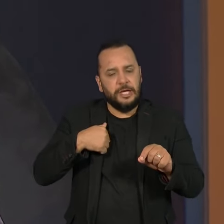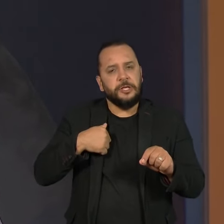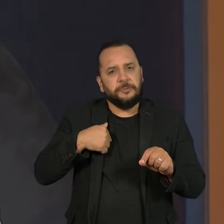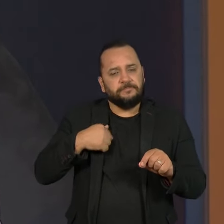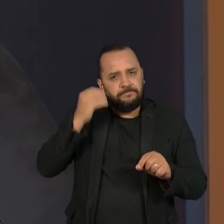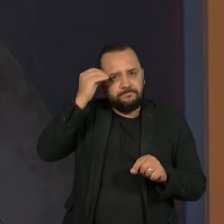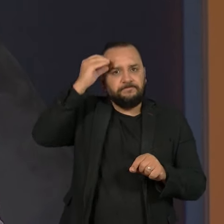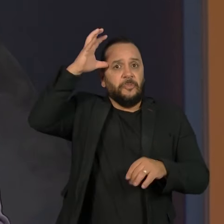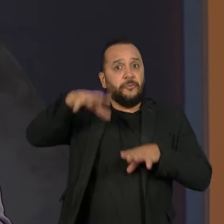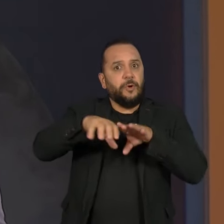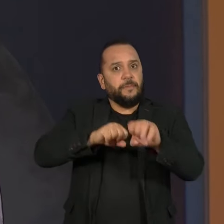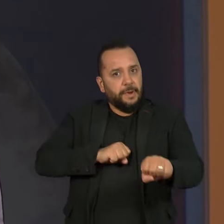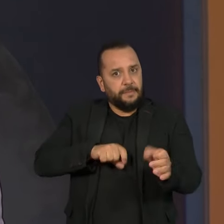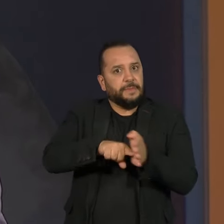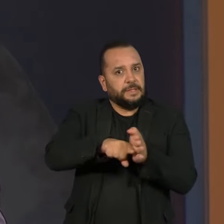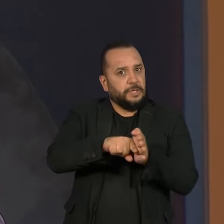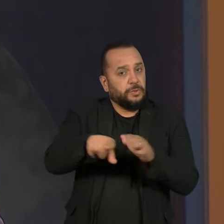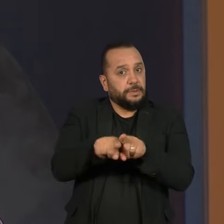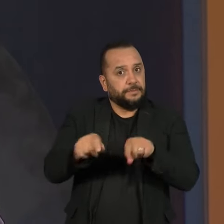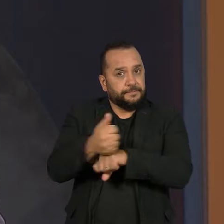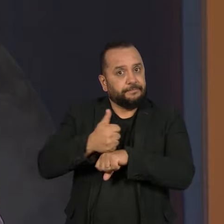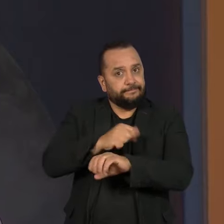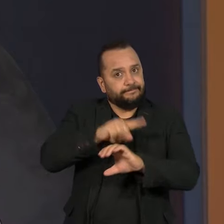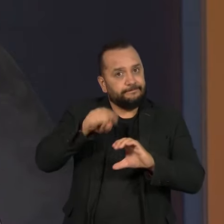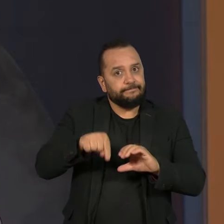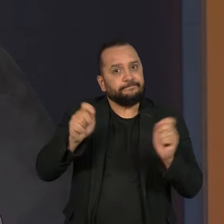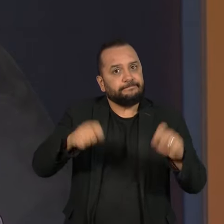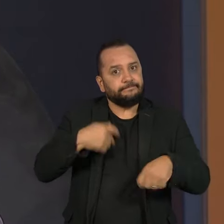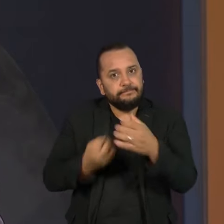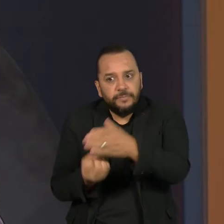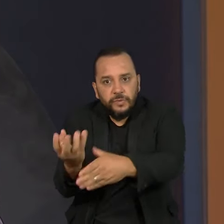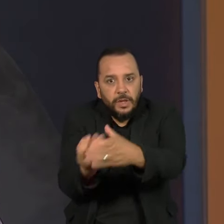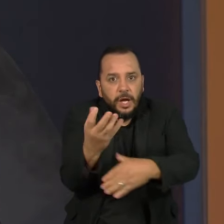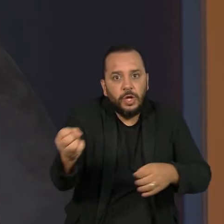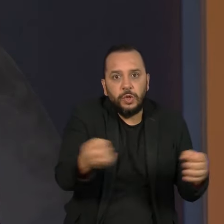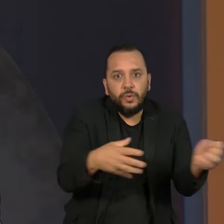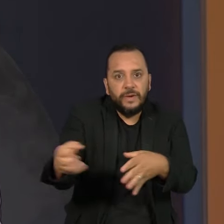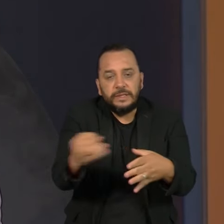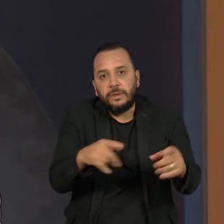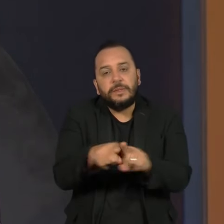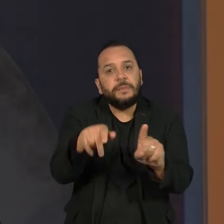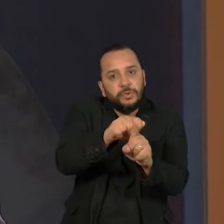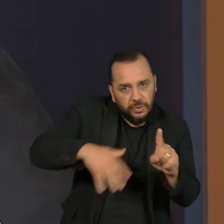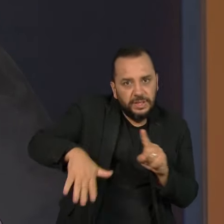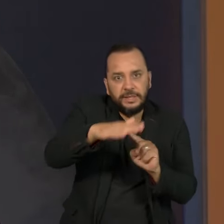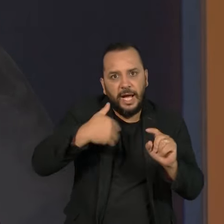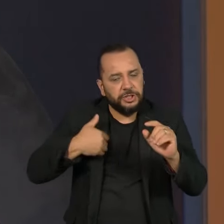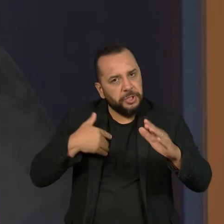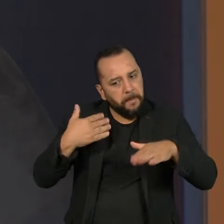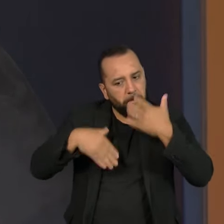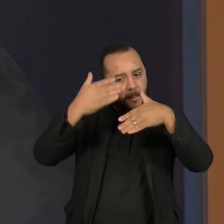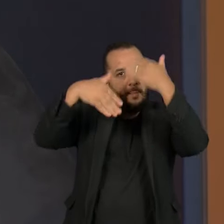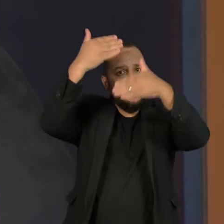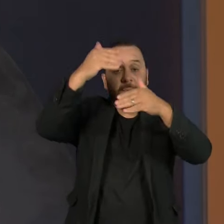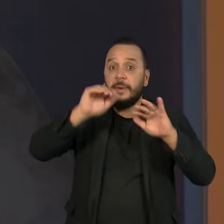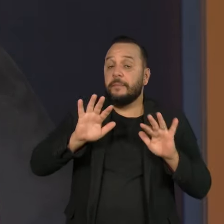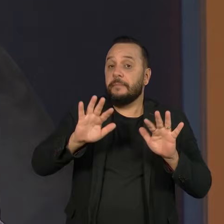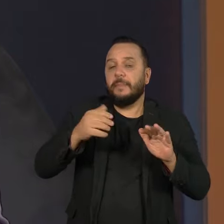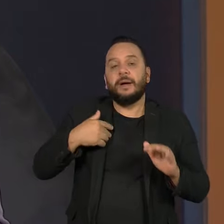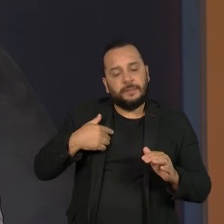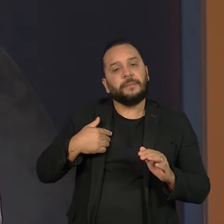pesquisadores e cientistas capazes de liderar a inovação e o progresso da sociedade. Mas para consolidar seu